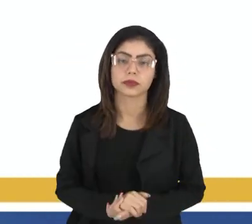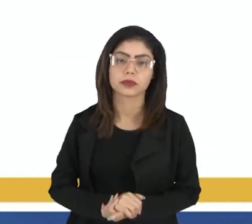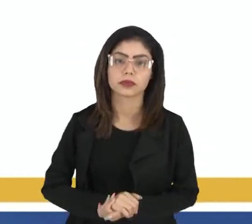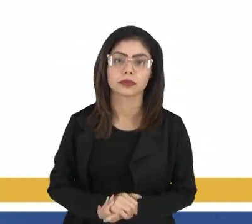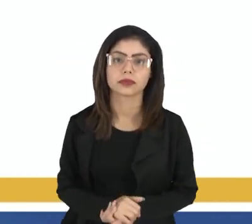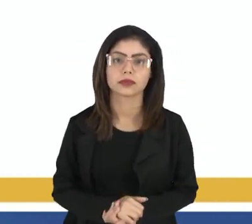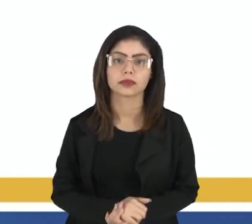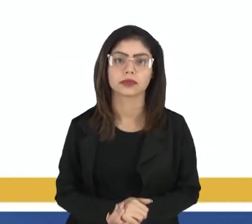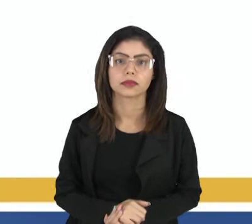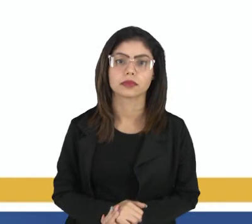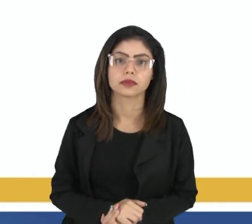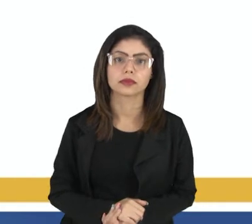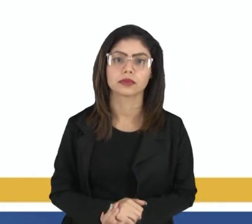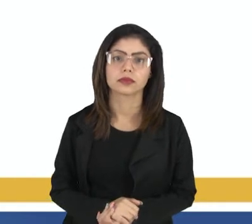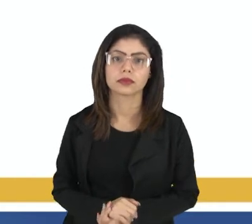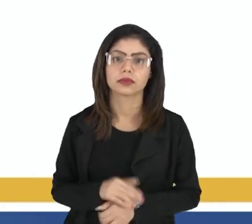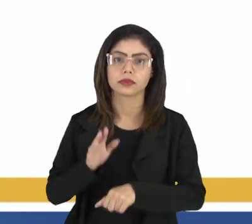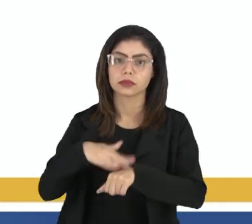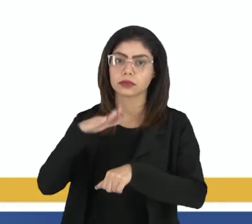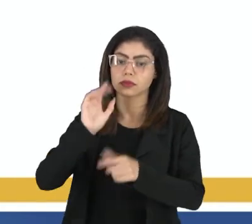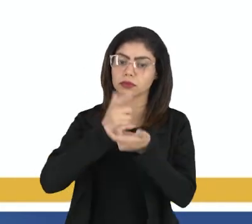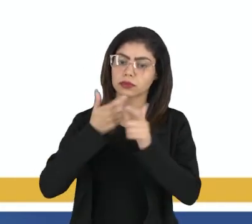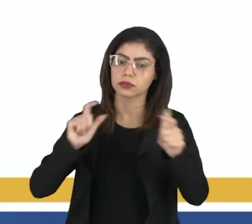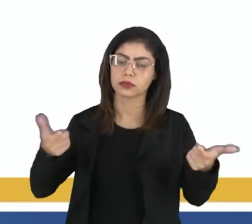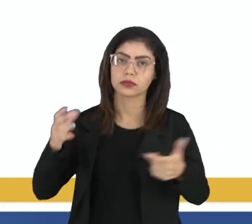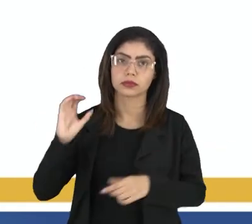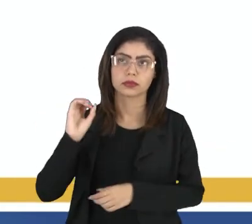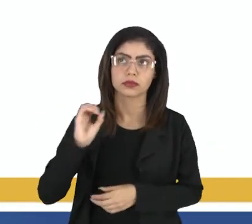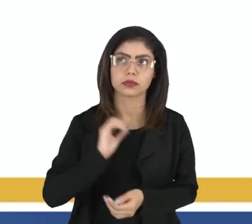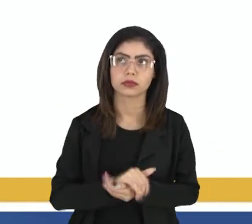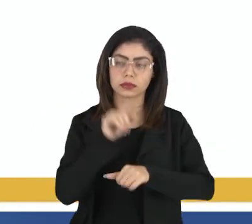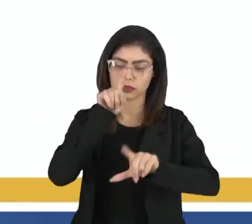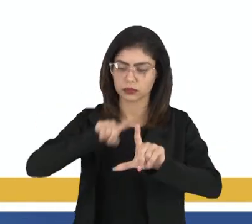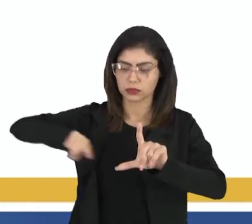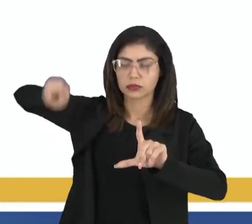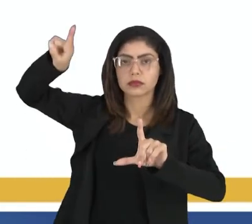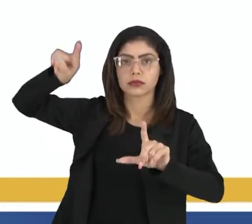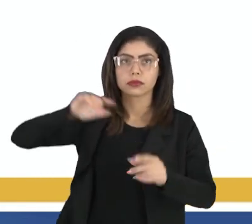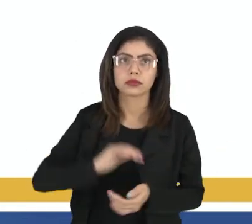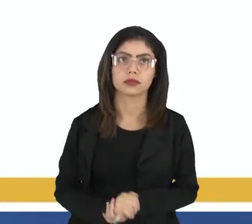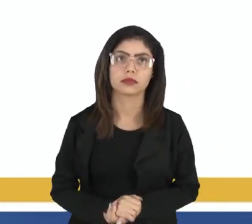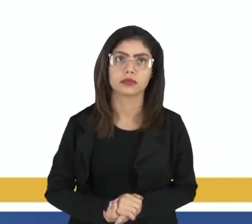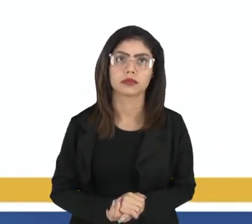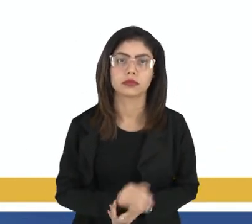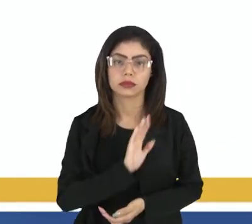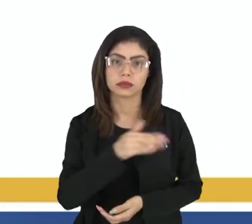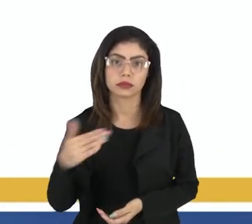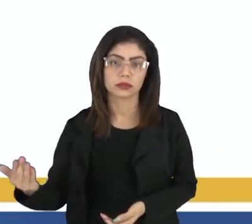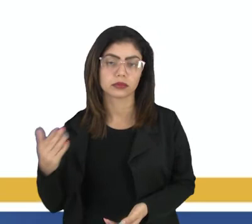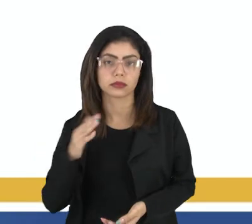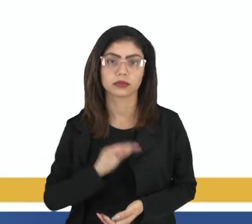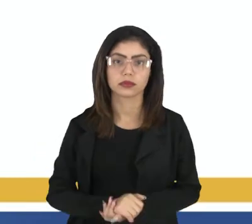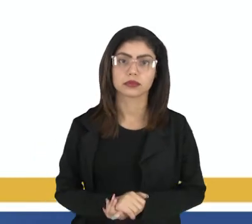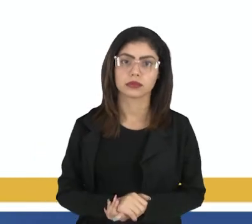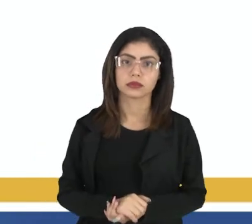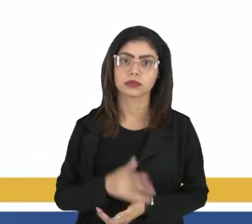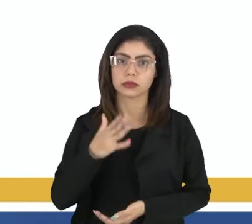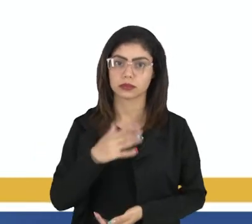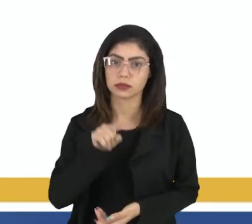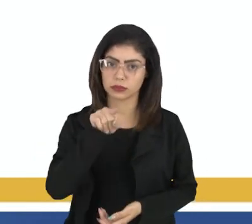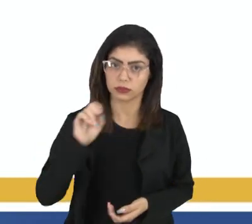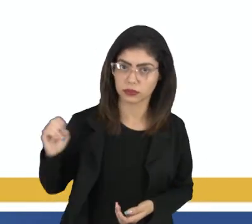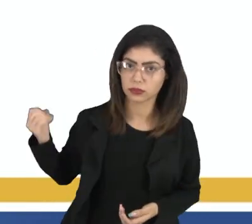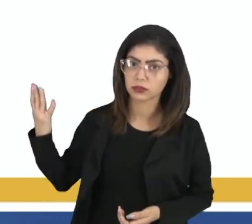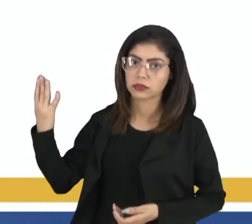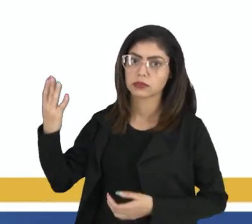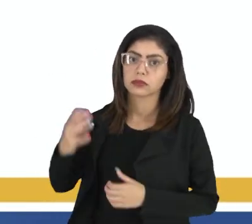Quando o A for maior do que 0, a minha concavidade é para cima. Quando nesse